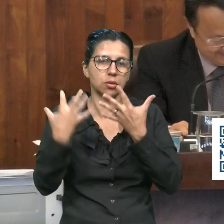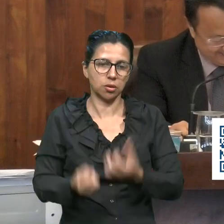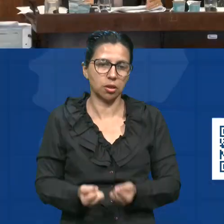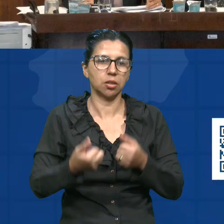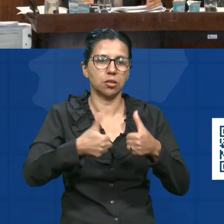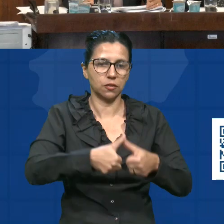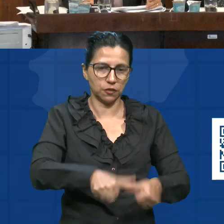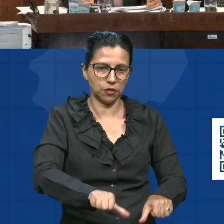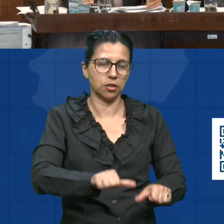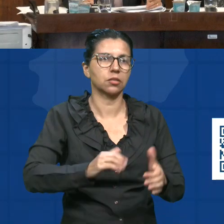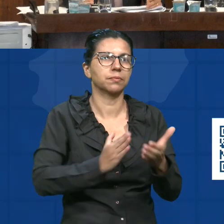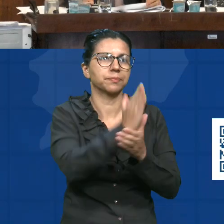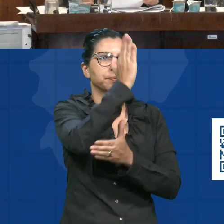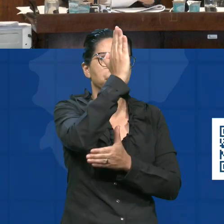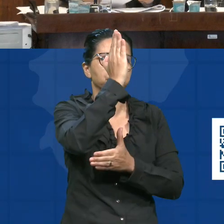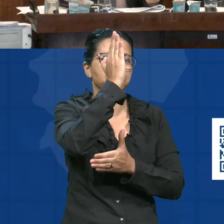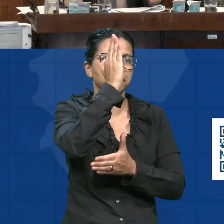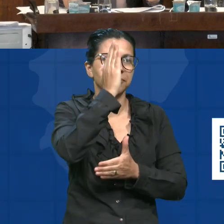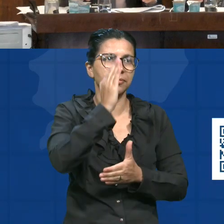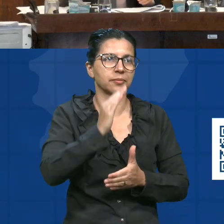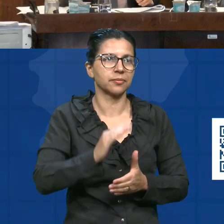se encontram. Aprovado. Não acredito